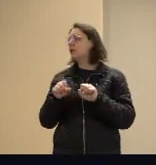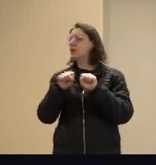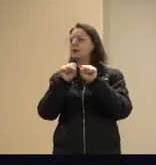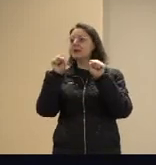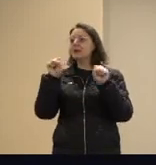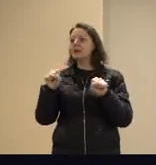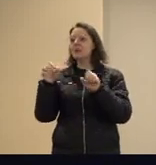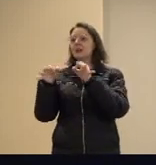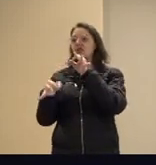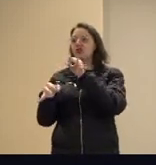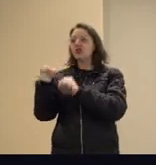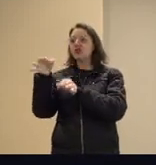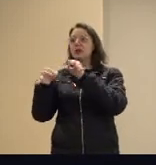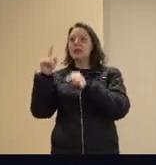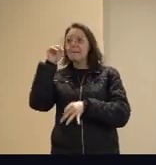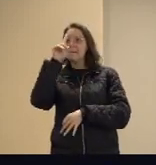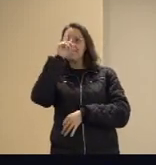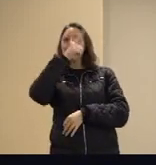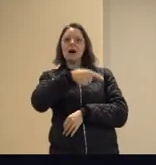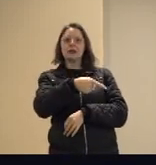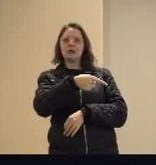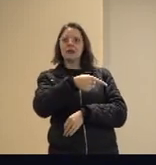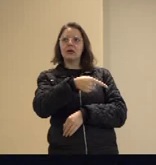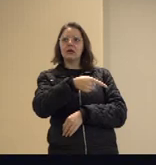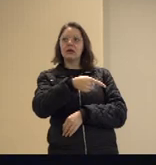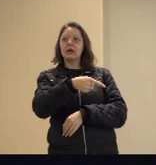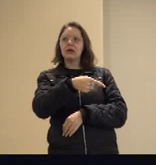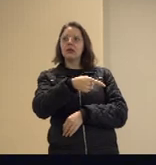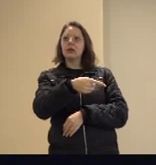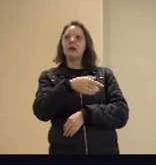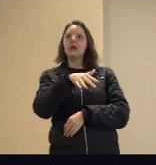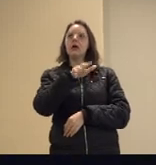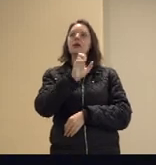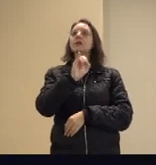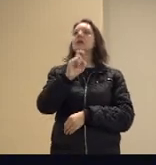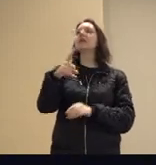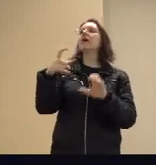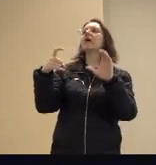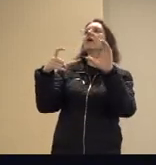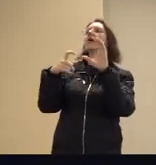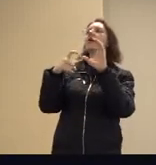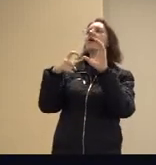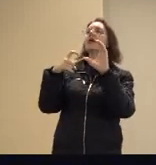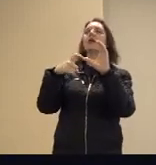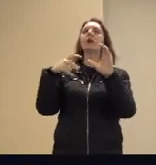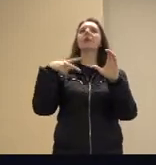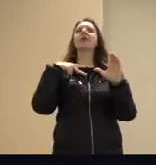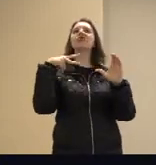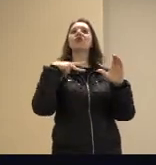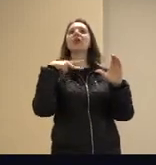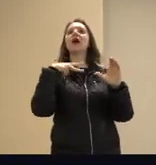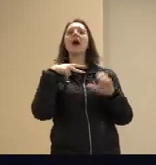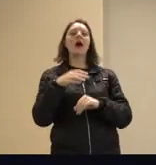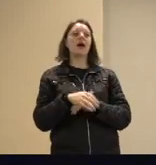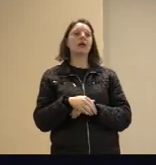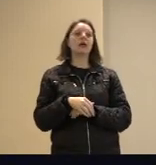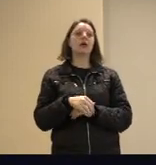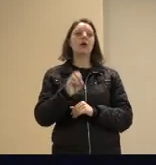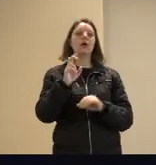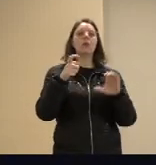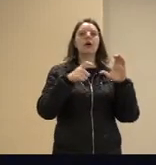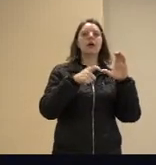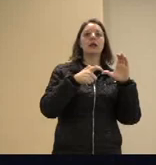justiça determina e põe lá para uma clínica particular, ou uma clínica